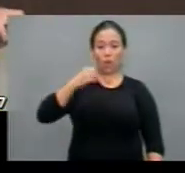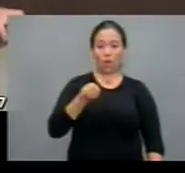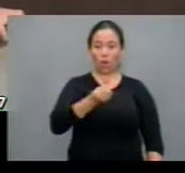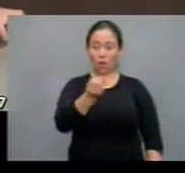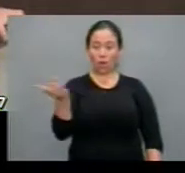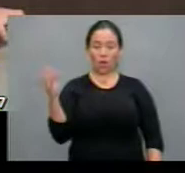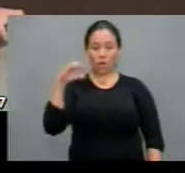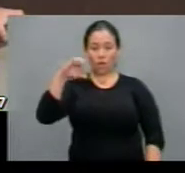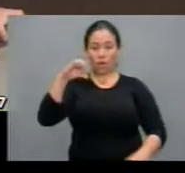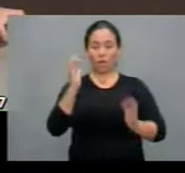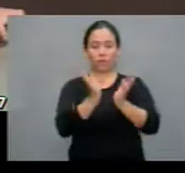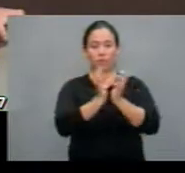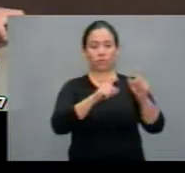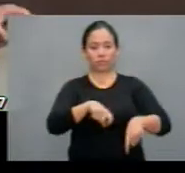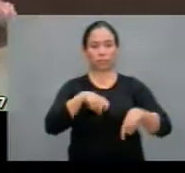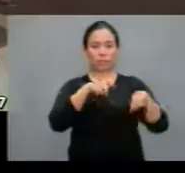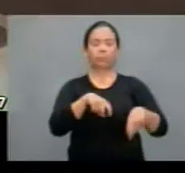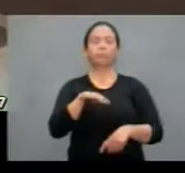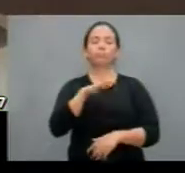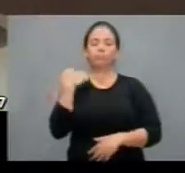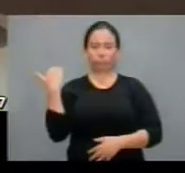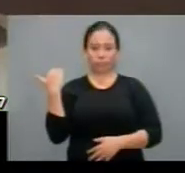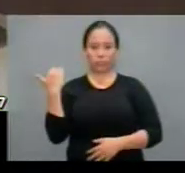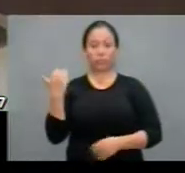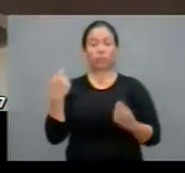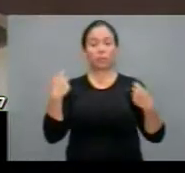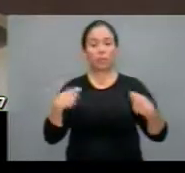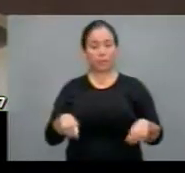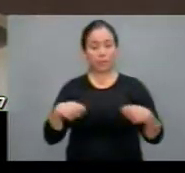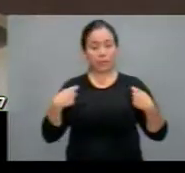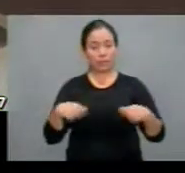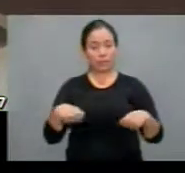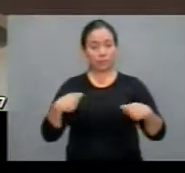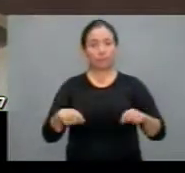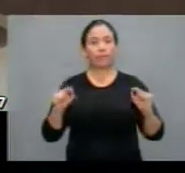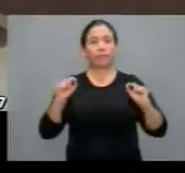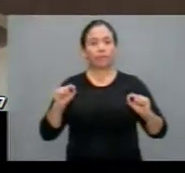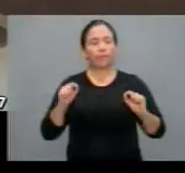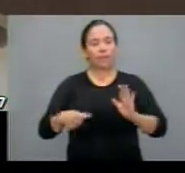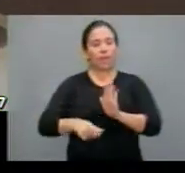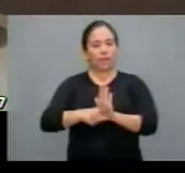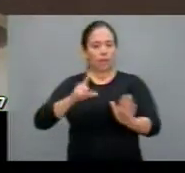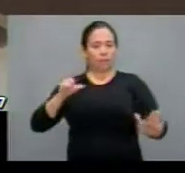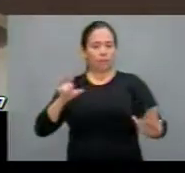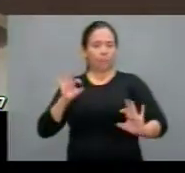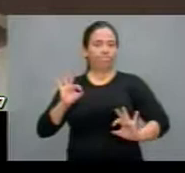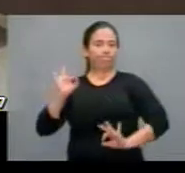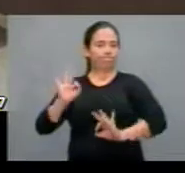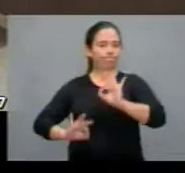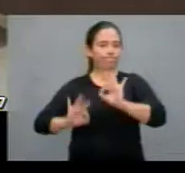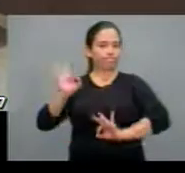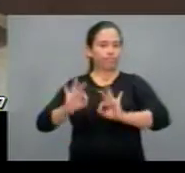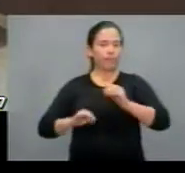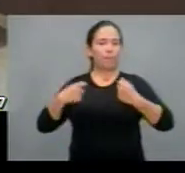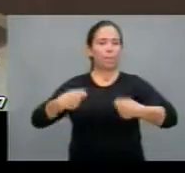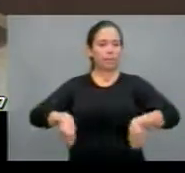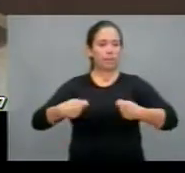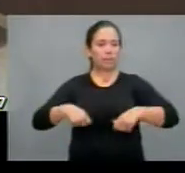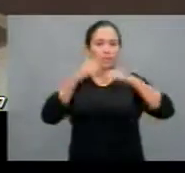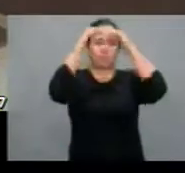foram mortos, nós precisamos nos antecipar, levar a justiça ao